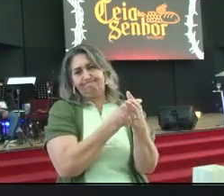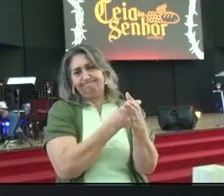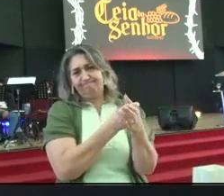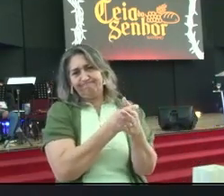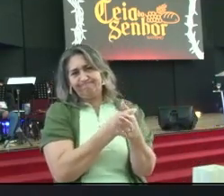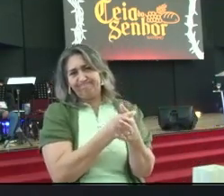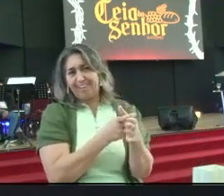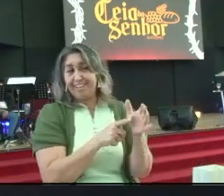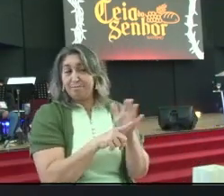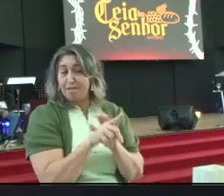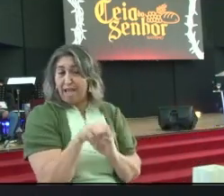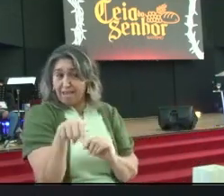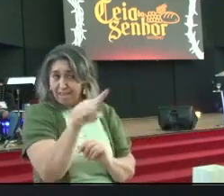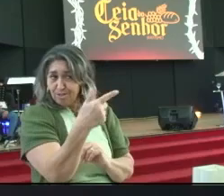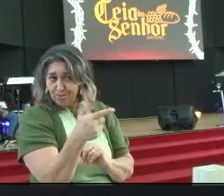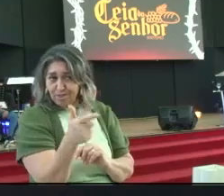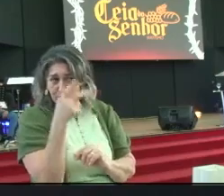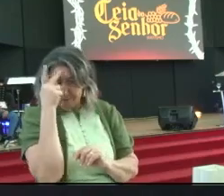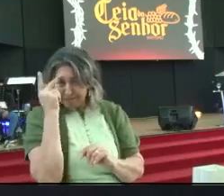Aqui não tem.